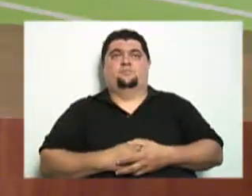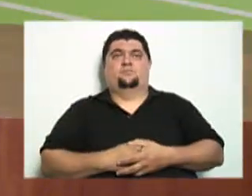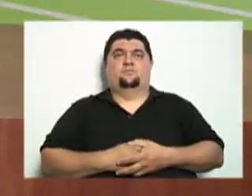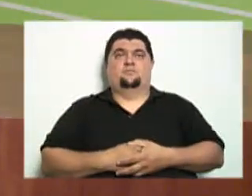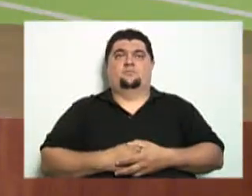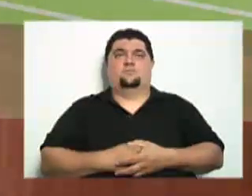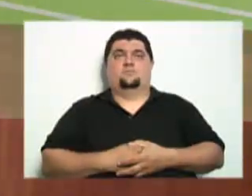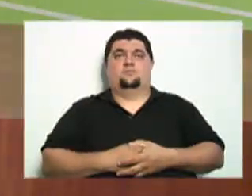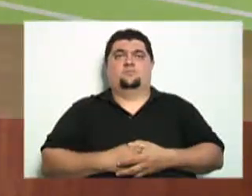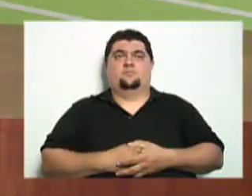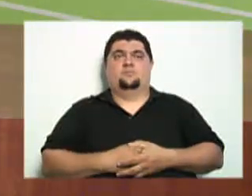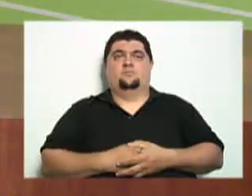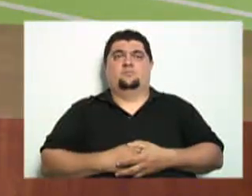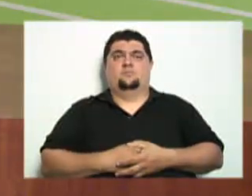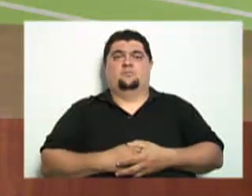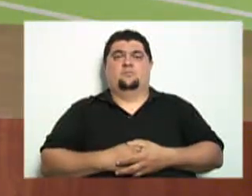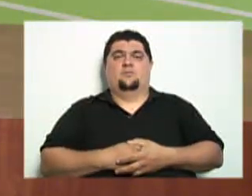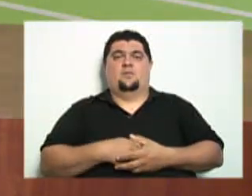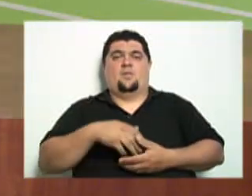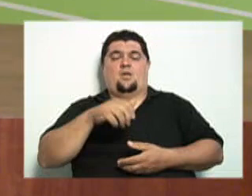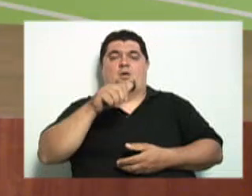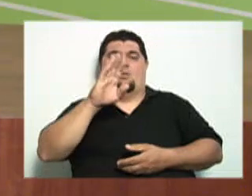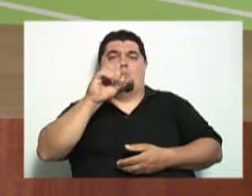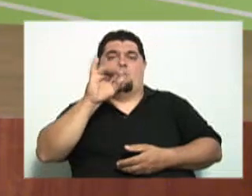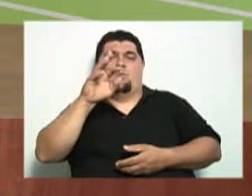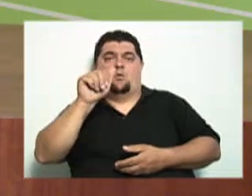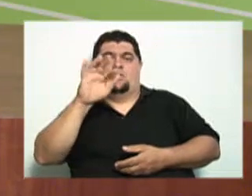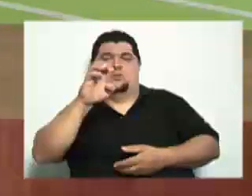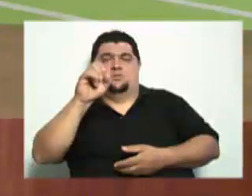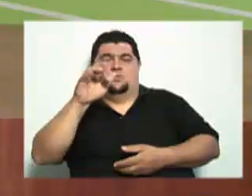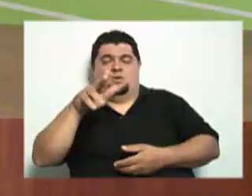da Escola Boa Esperança, em Alta Floresta, Irmã Dora